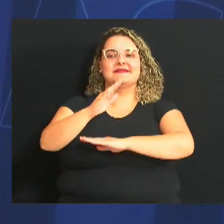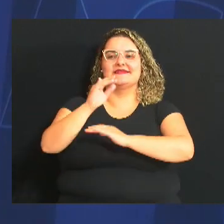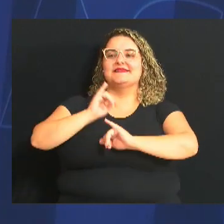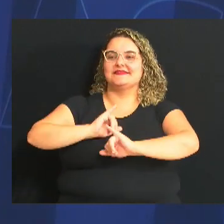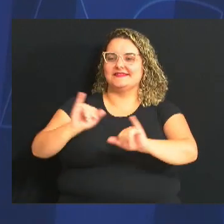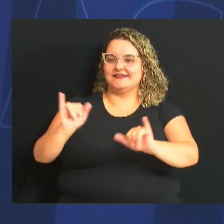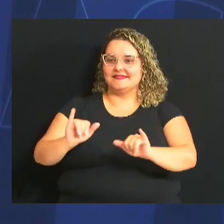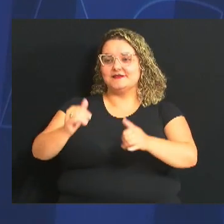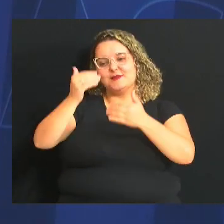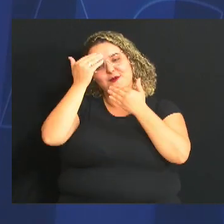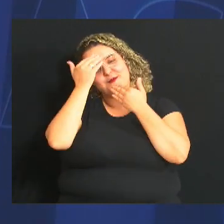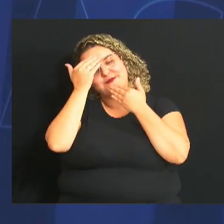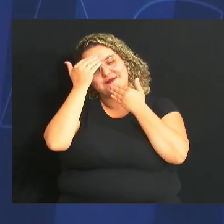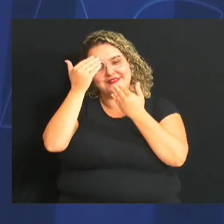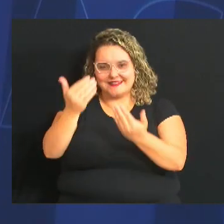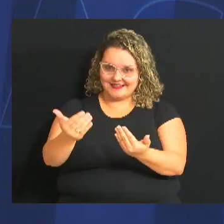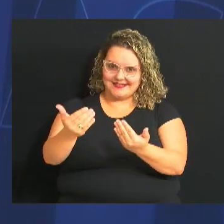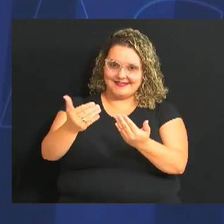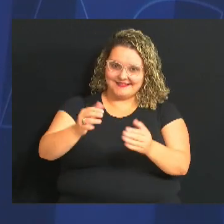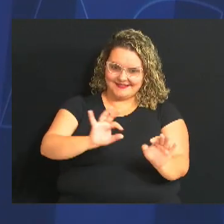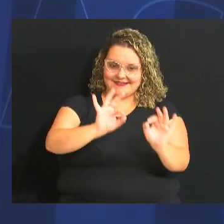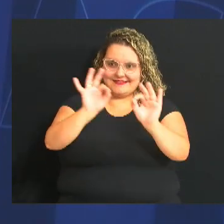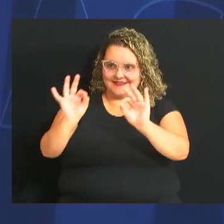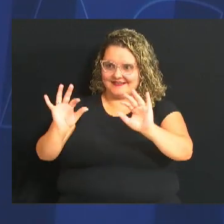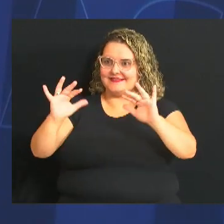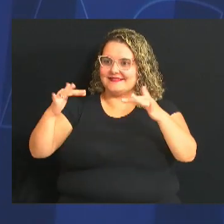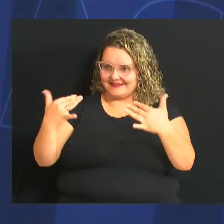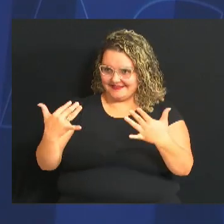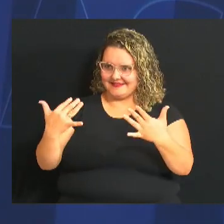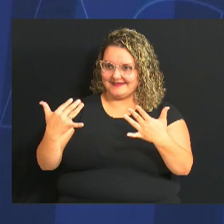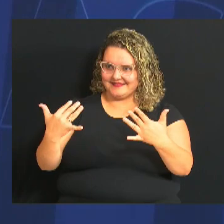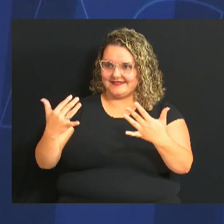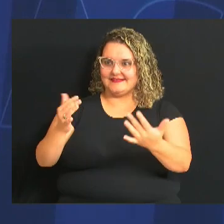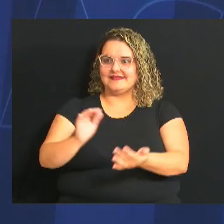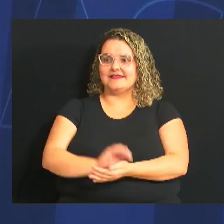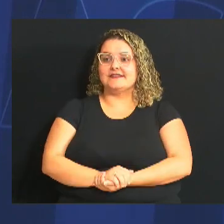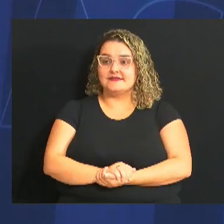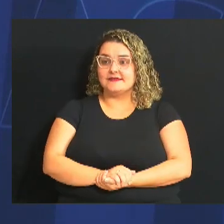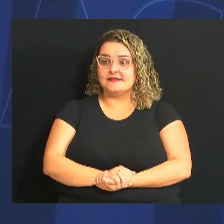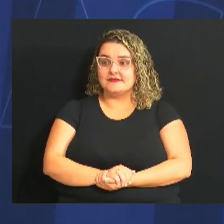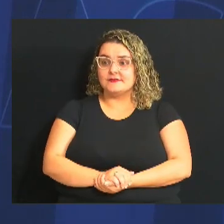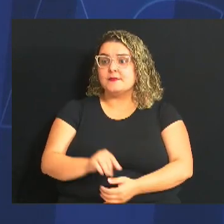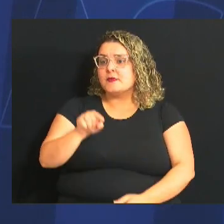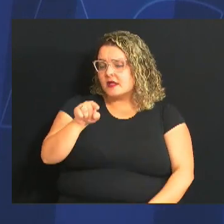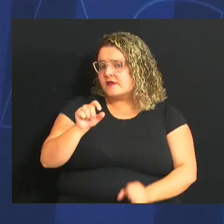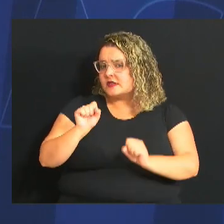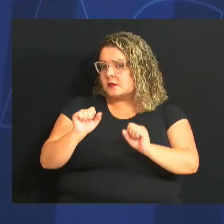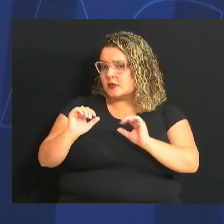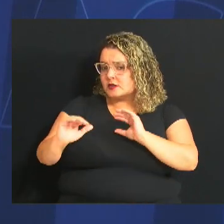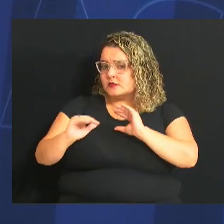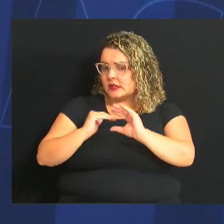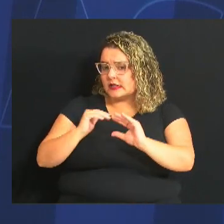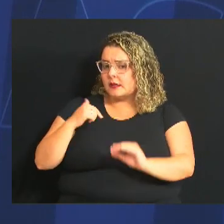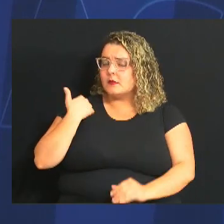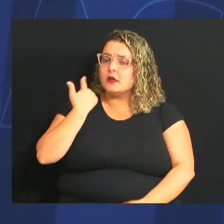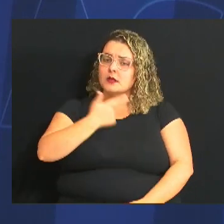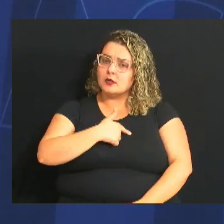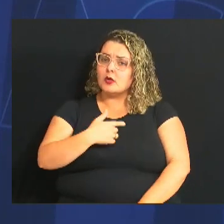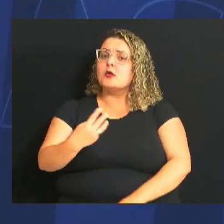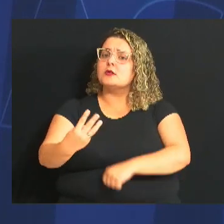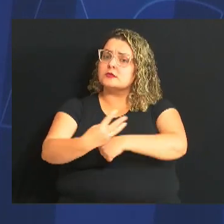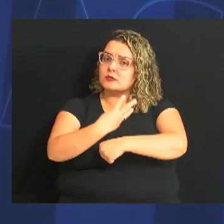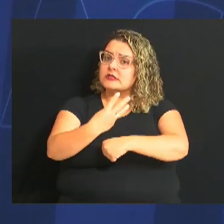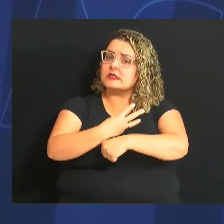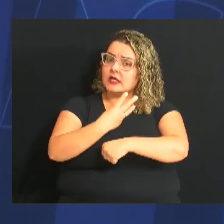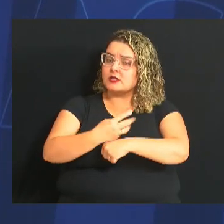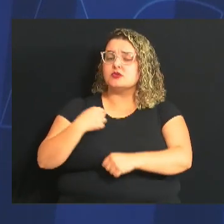Notícia. Muito obrigado pela sua companhia, pela sua audiência. E você pode enviar a sua mensagem para o número do